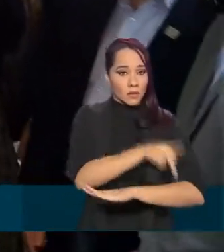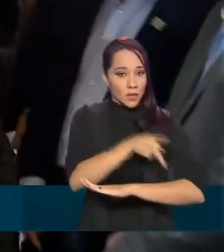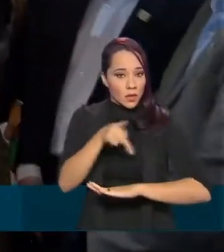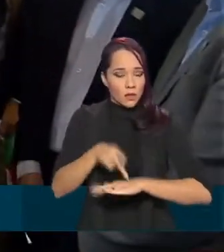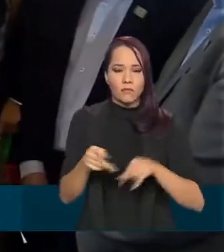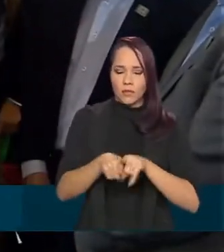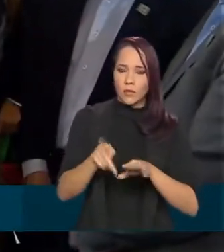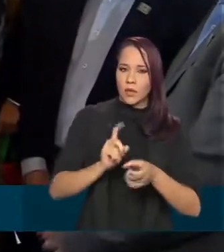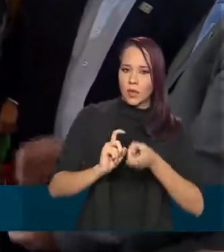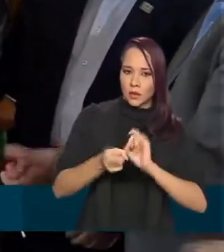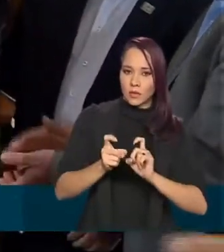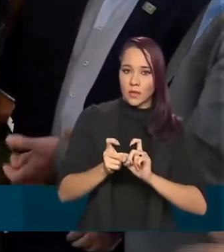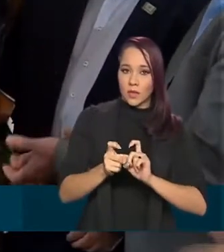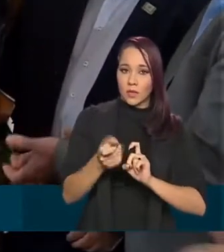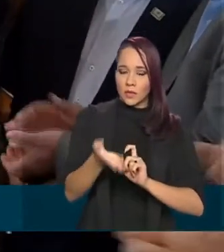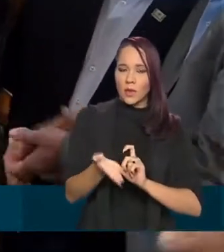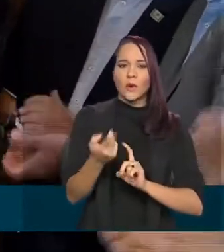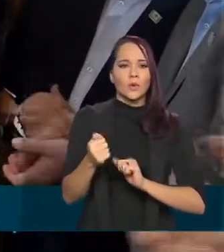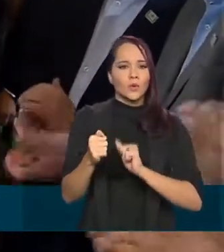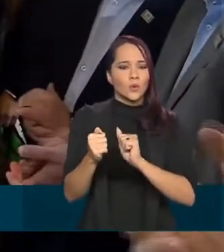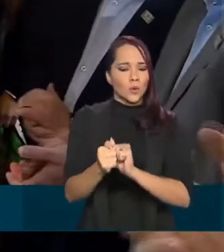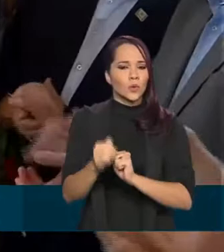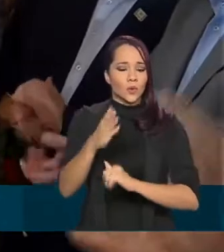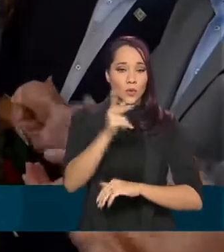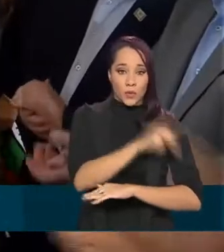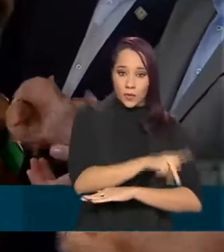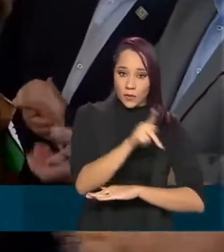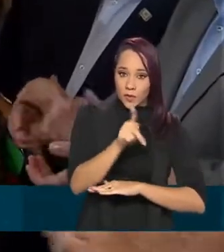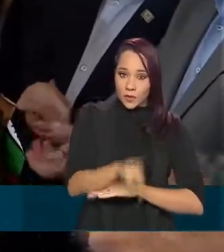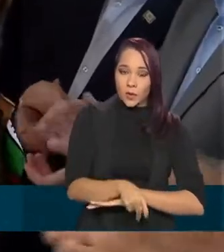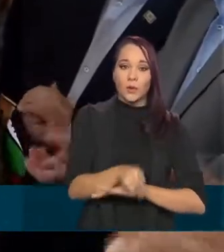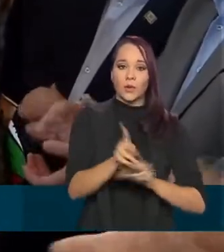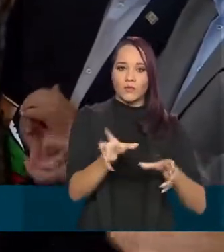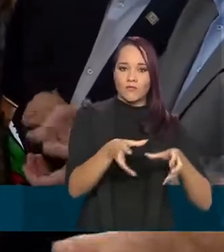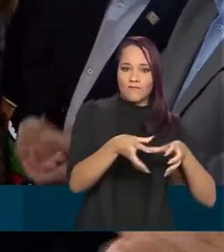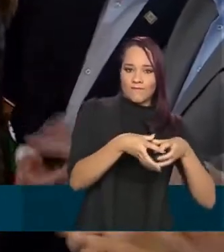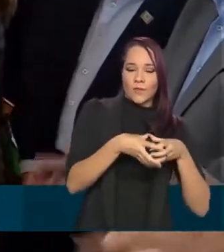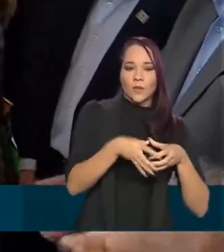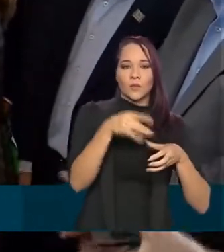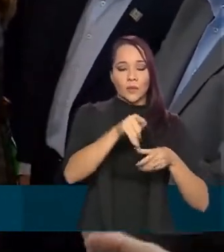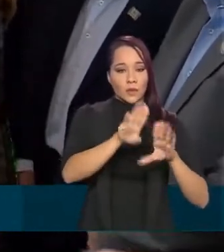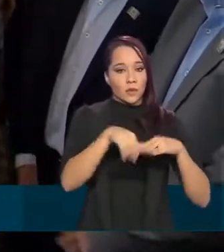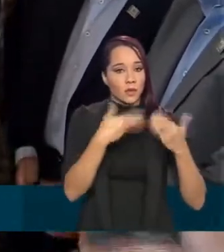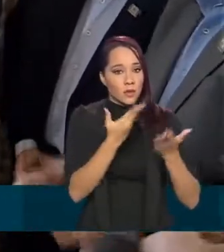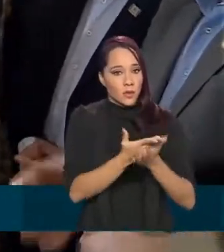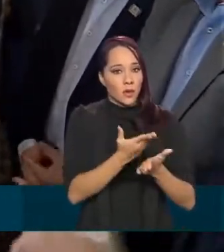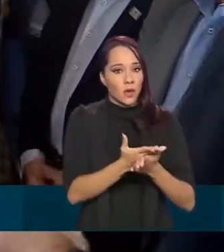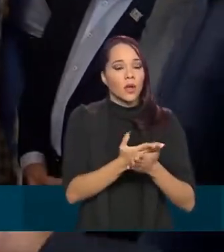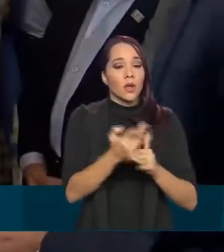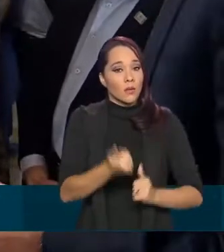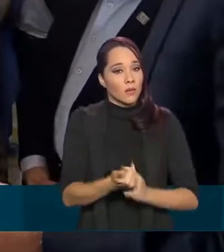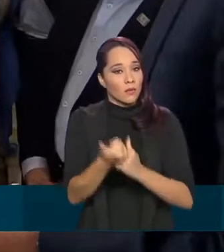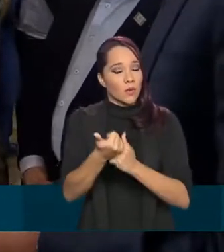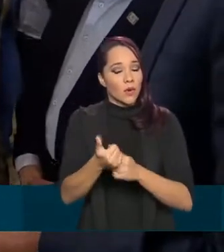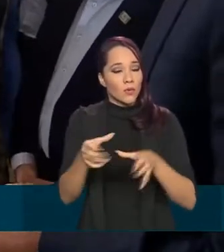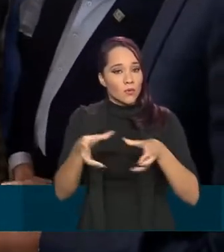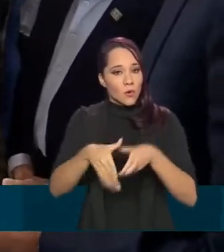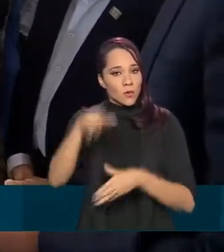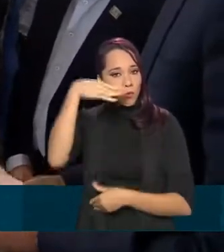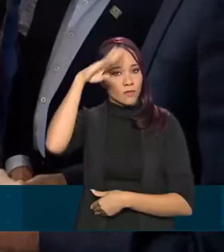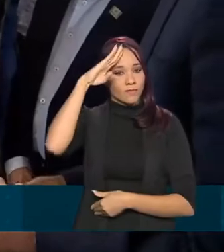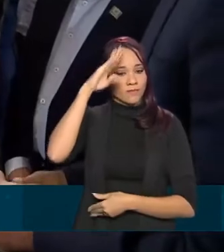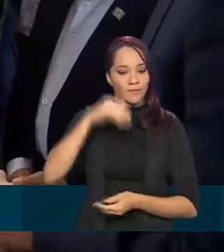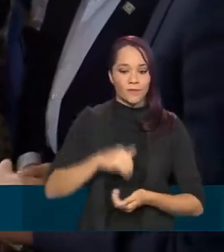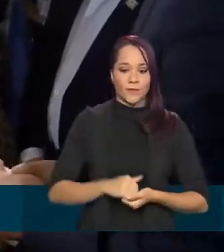e administrativa, com a participação dos professores, do corpo docente das escolas, com apoio dos militares.